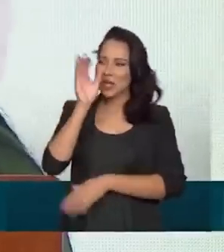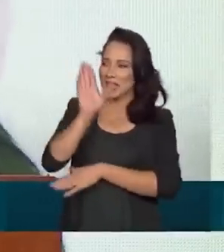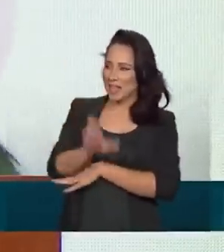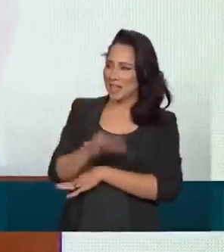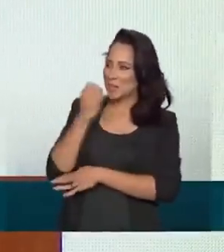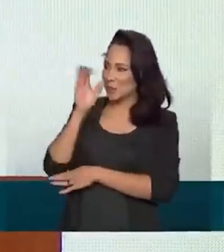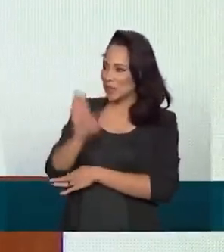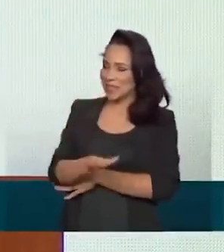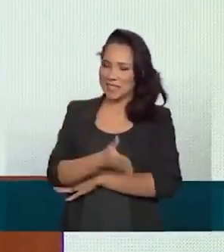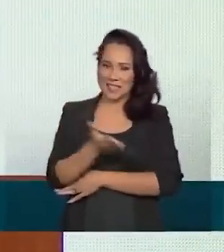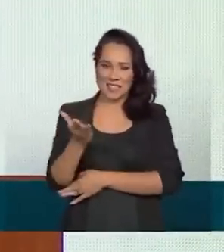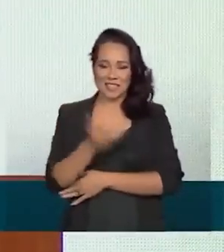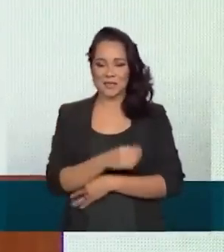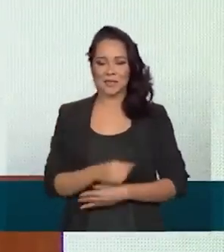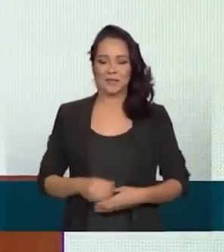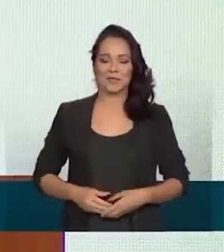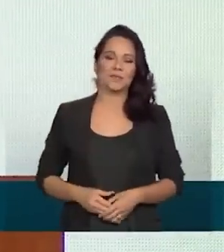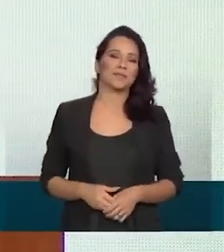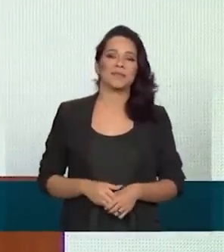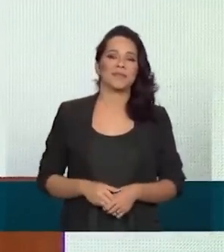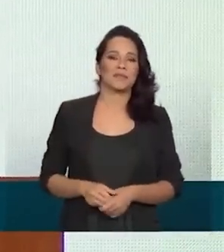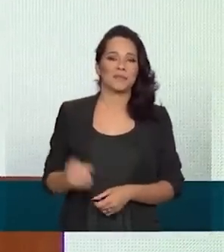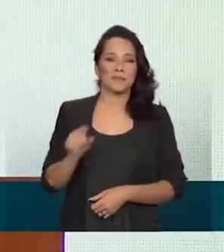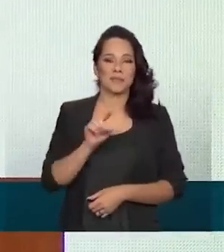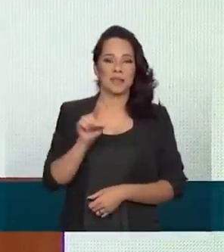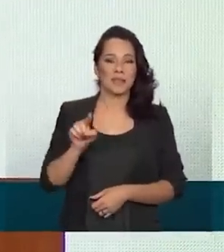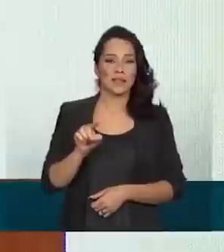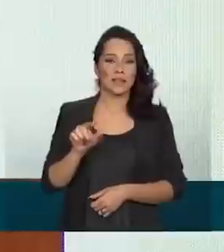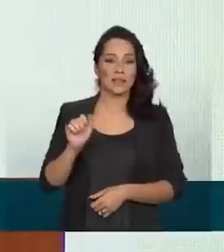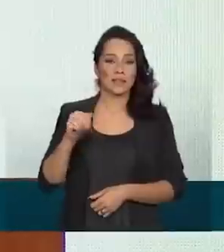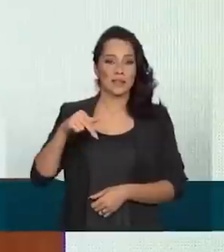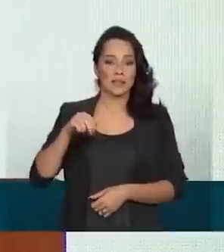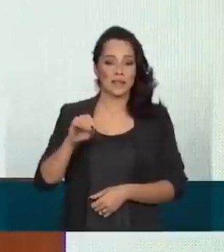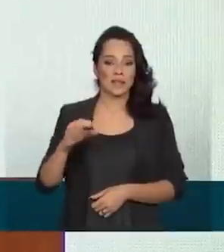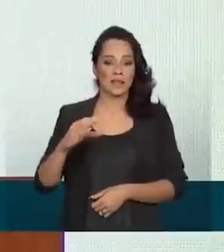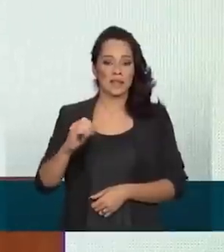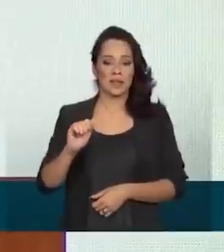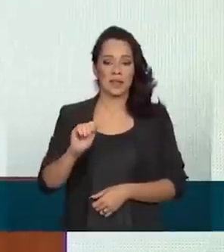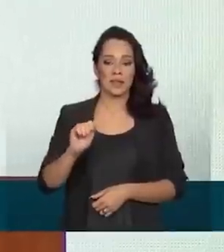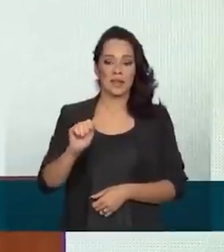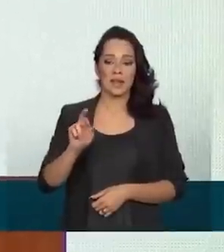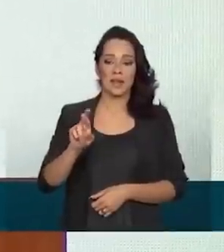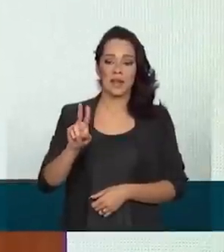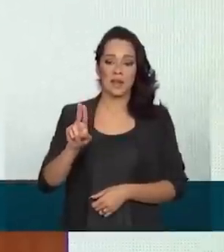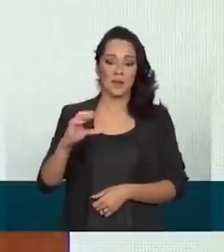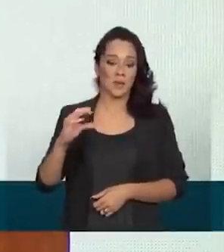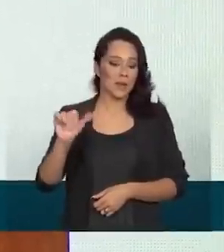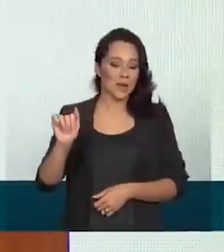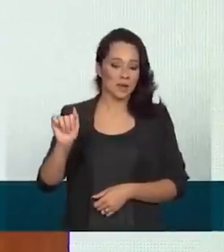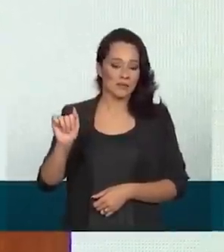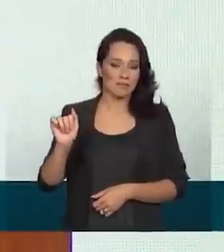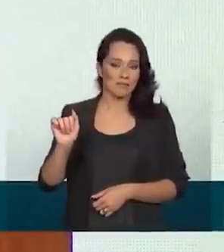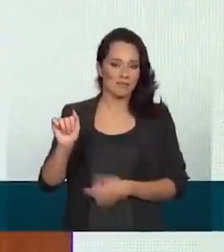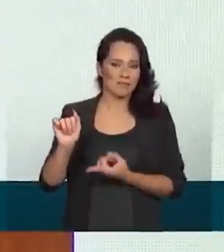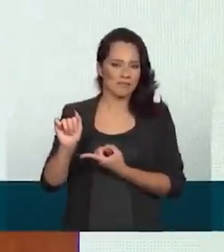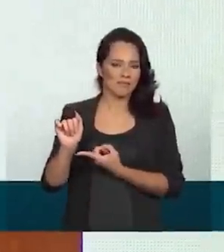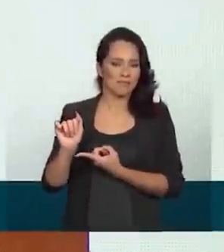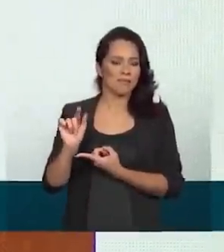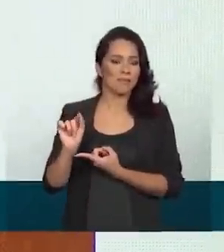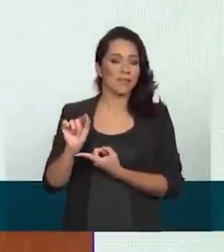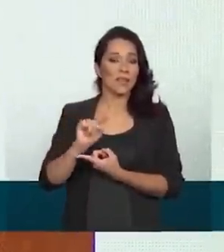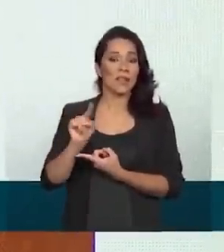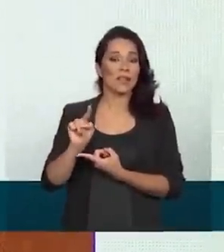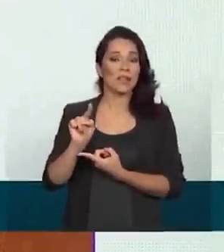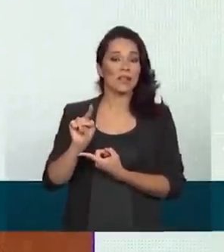Boa tarde, Zané Caruca, Zané Caruca,